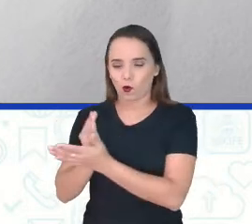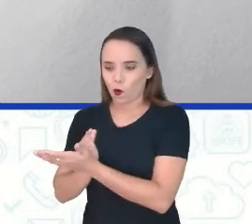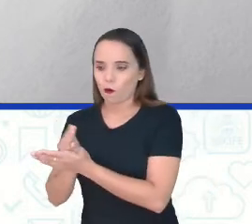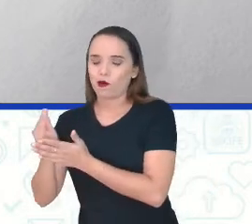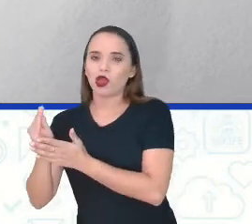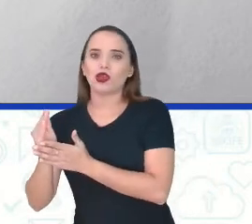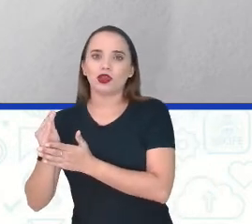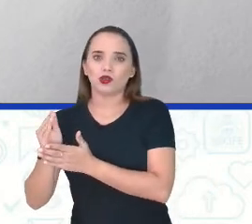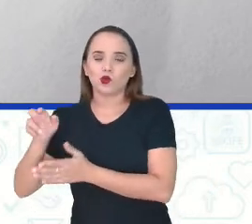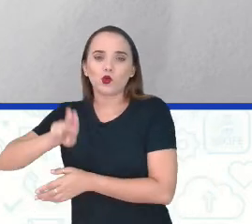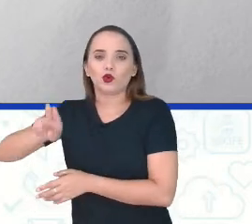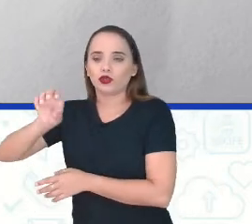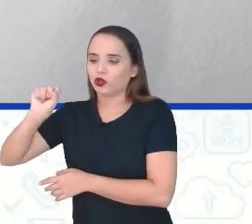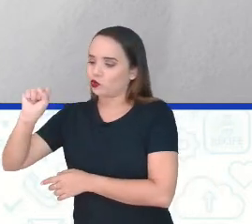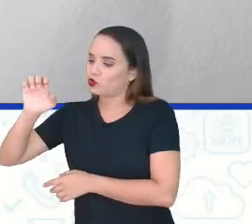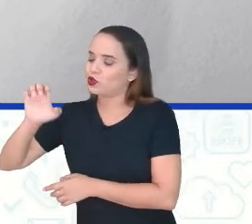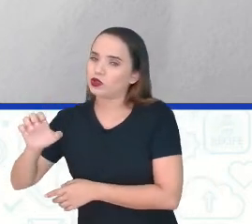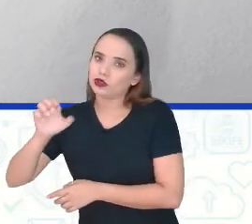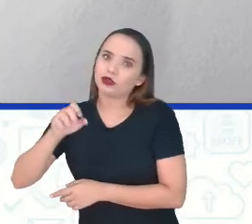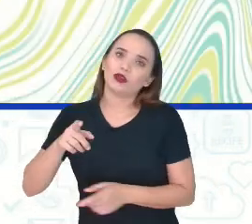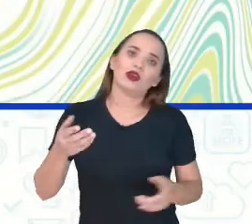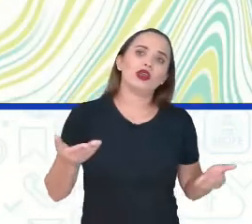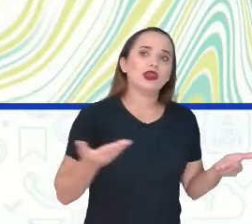do meu argumento. Joia?